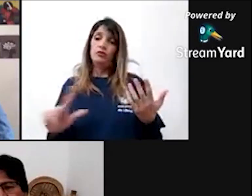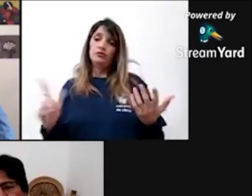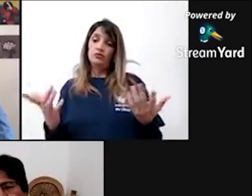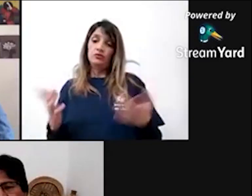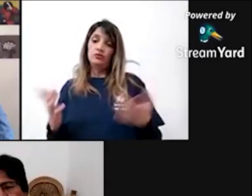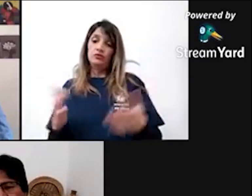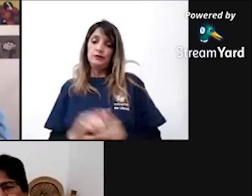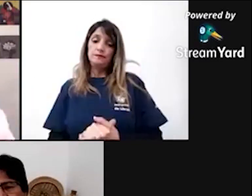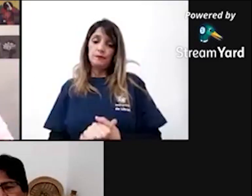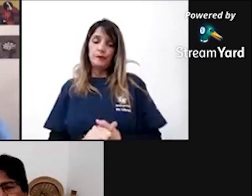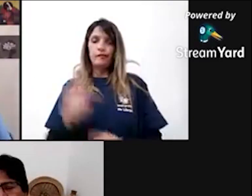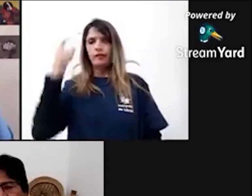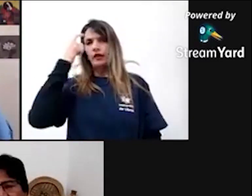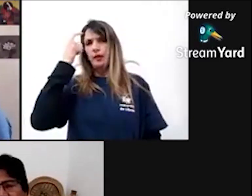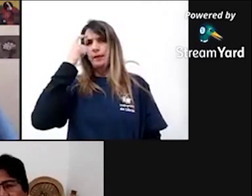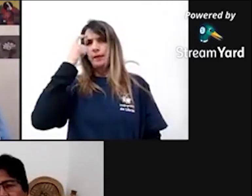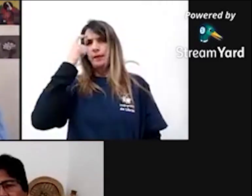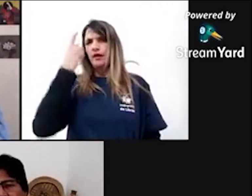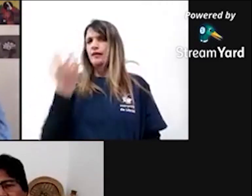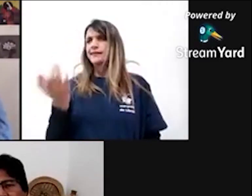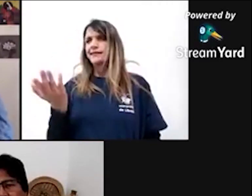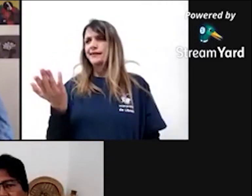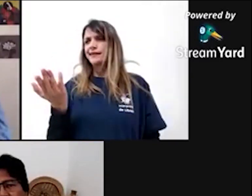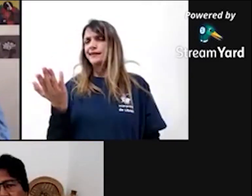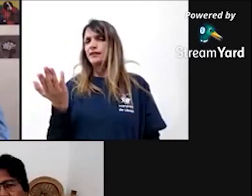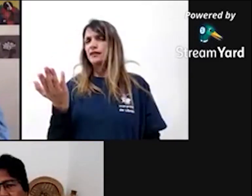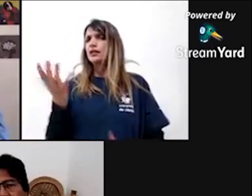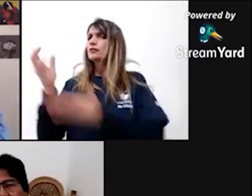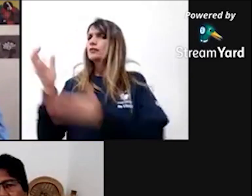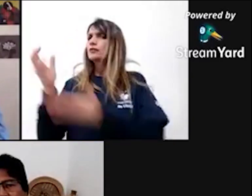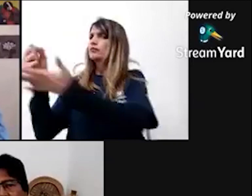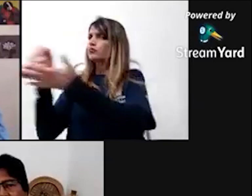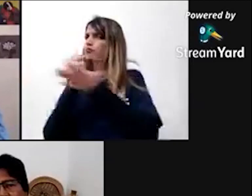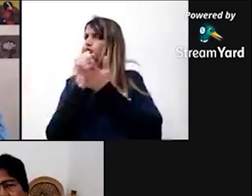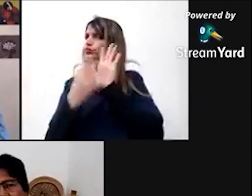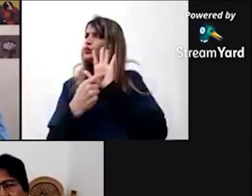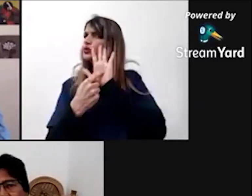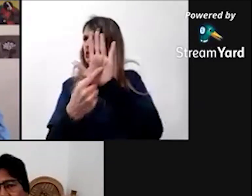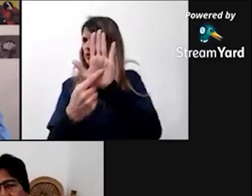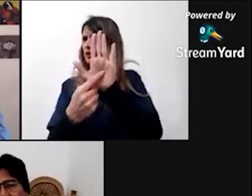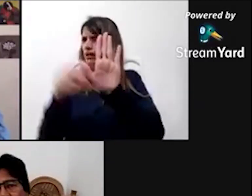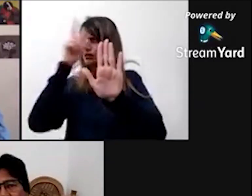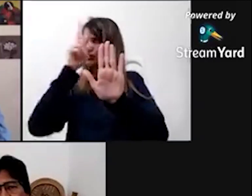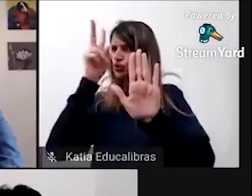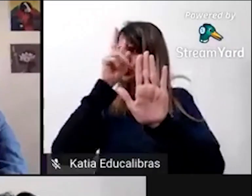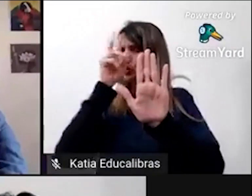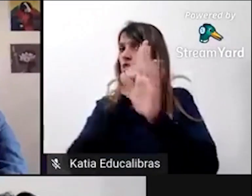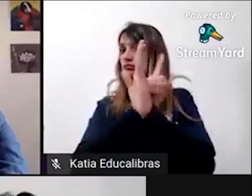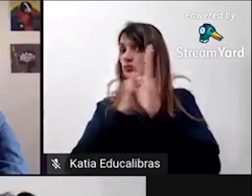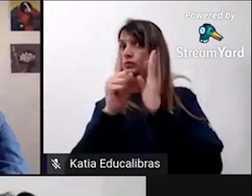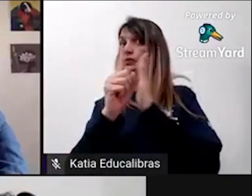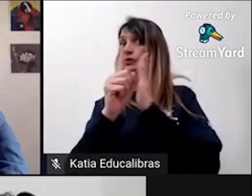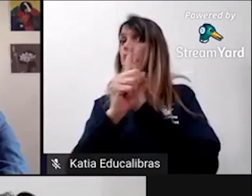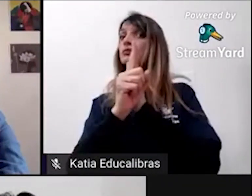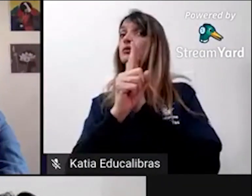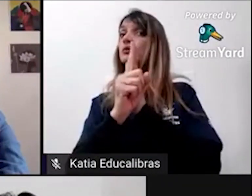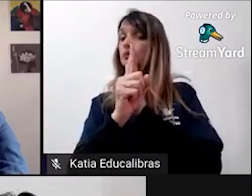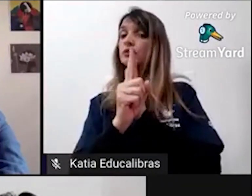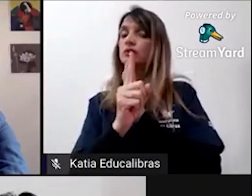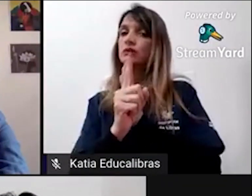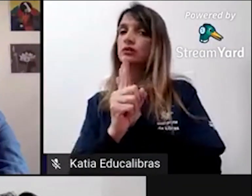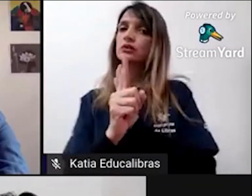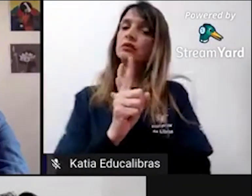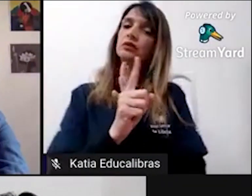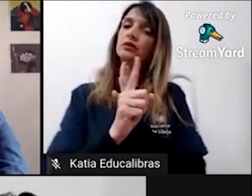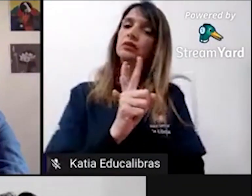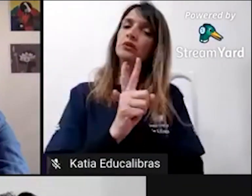gente pensa, portanto, em trazer protagonistas de uma outra narrativa, a gente está se propondo